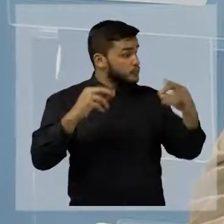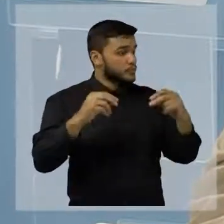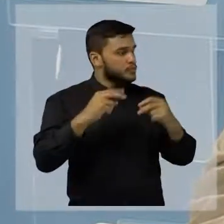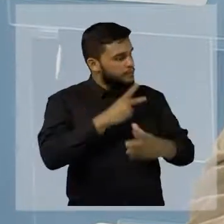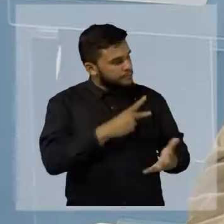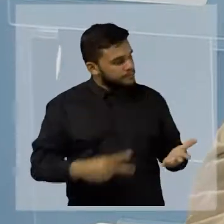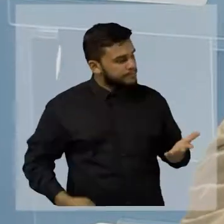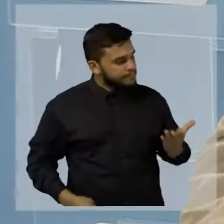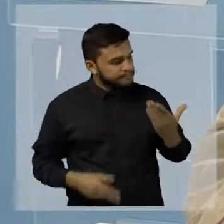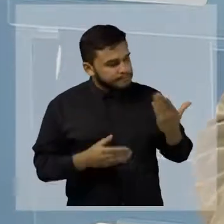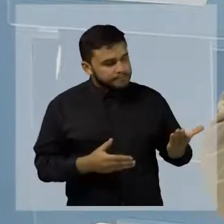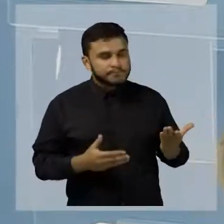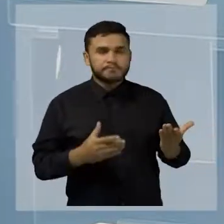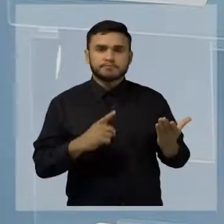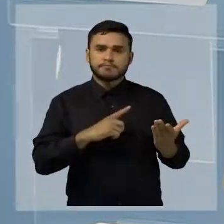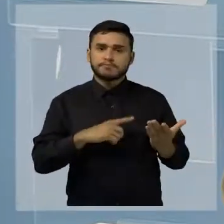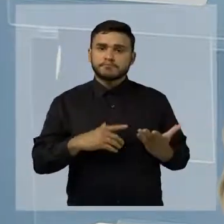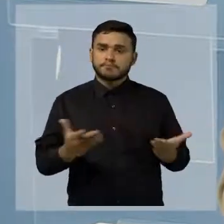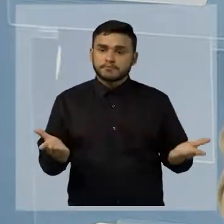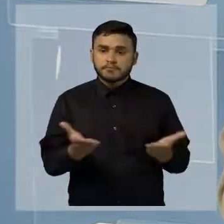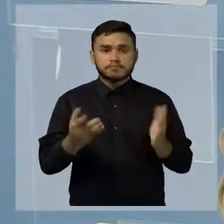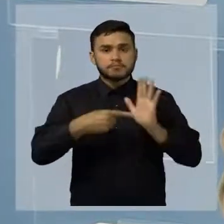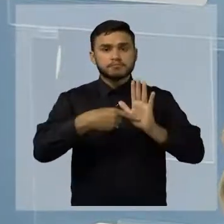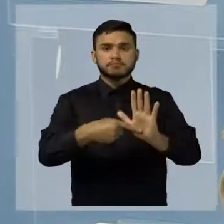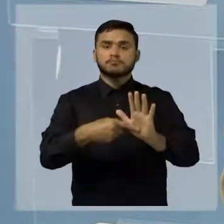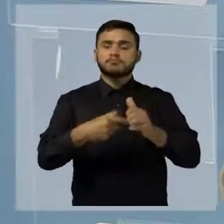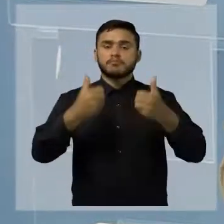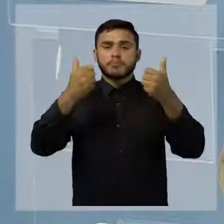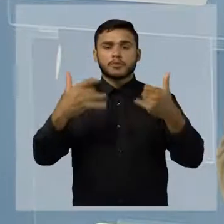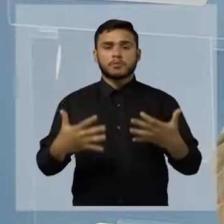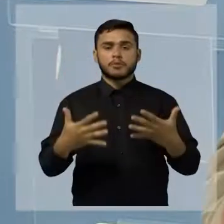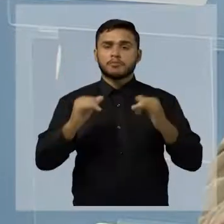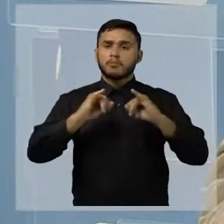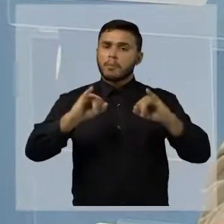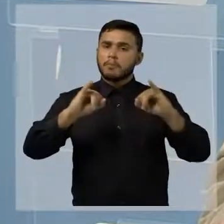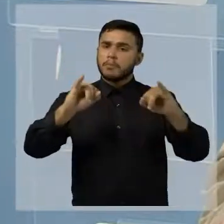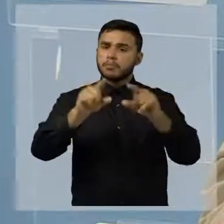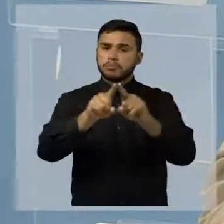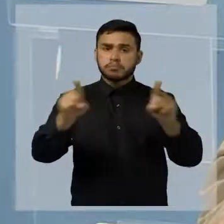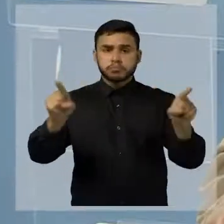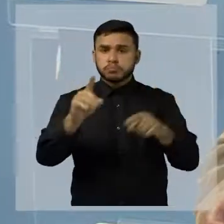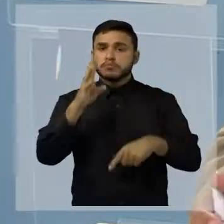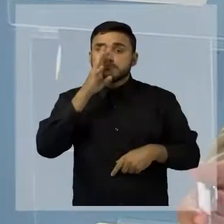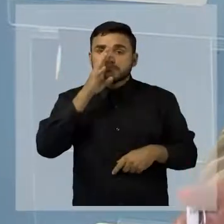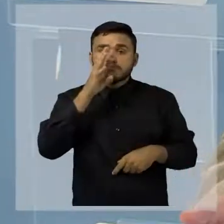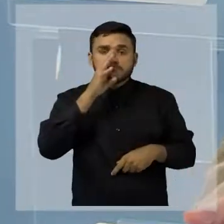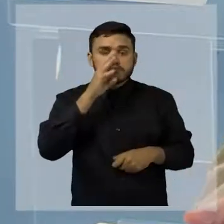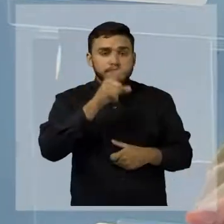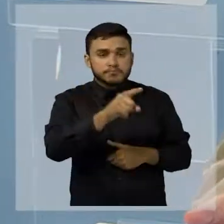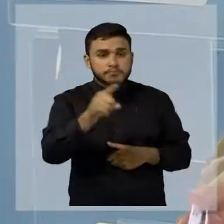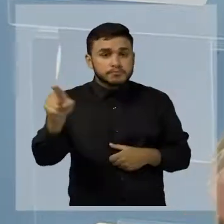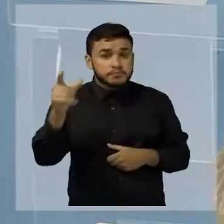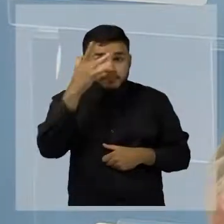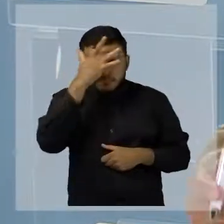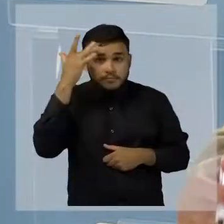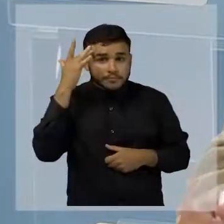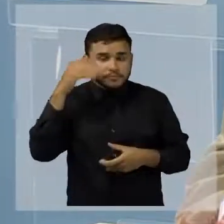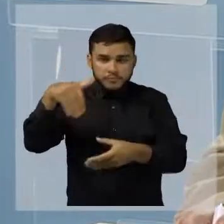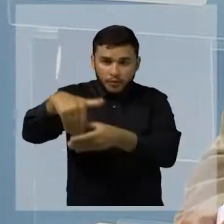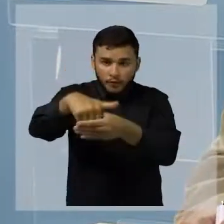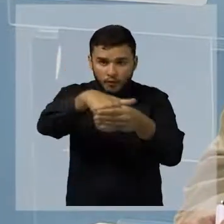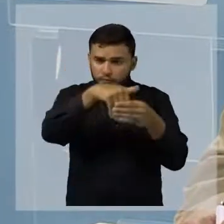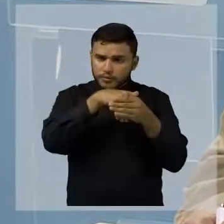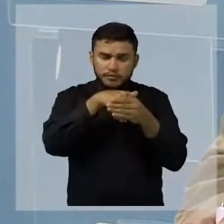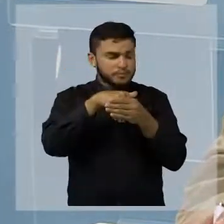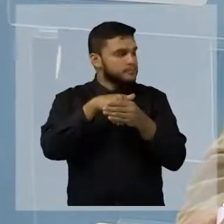um espaço para falar com o telespectador, né, com os eleitores, mas com todos os